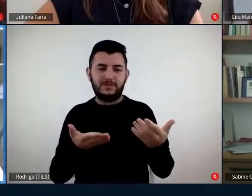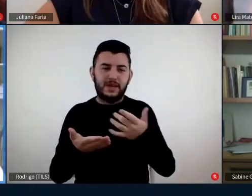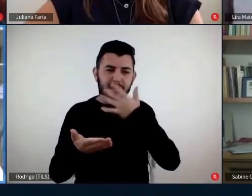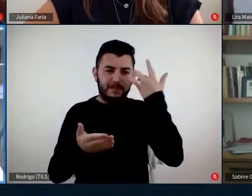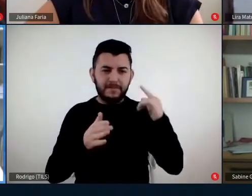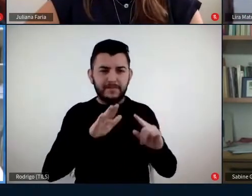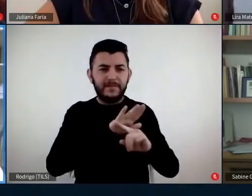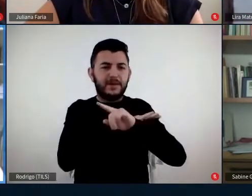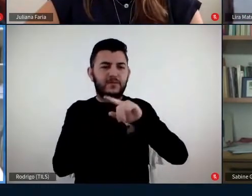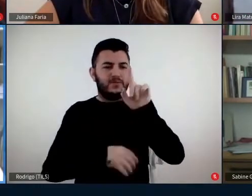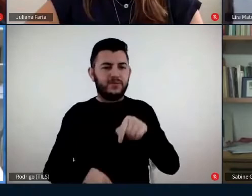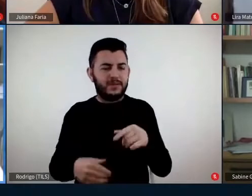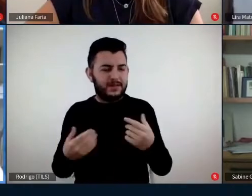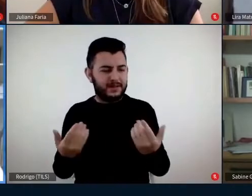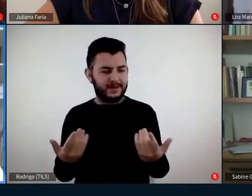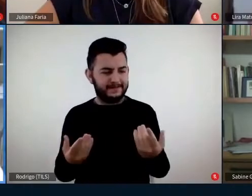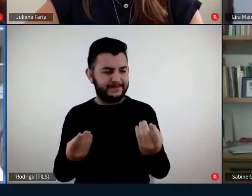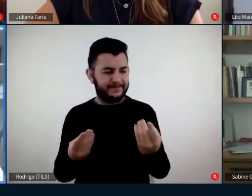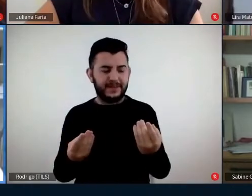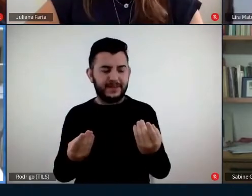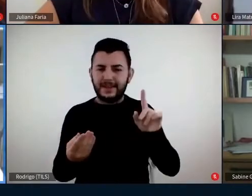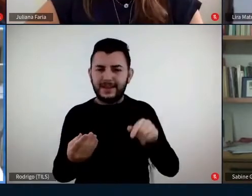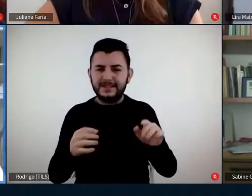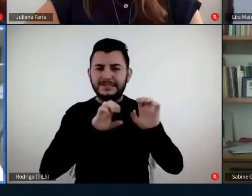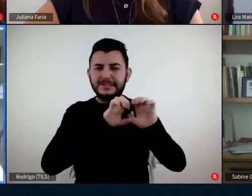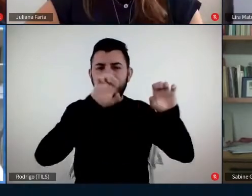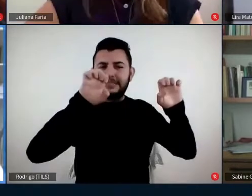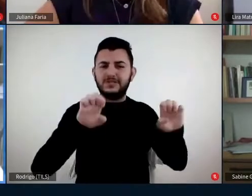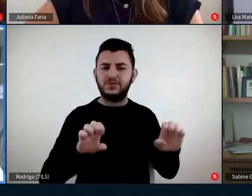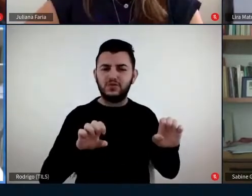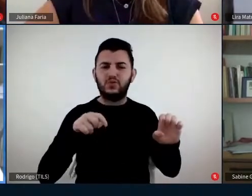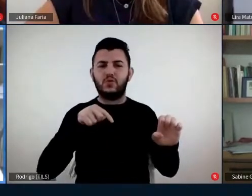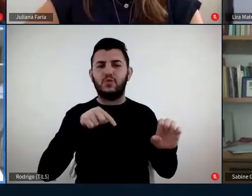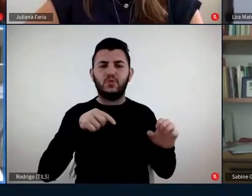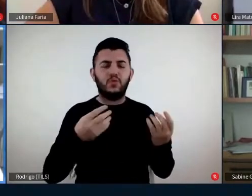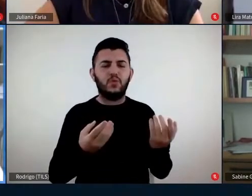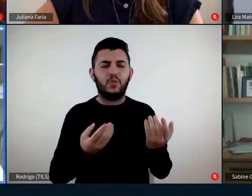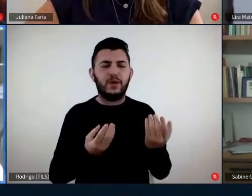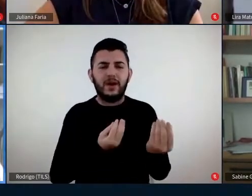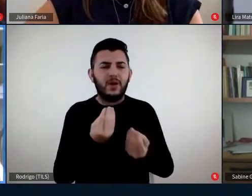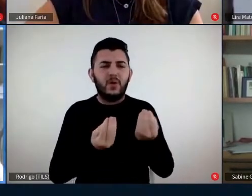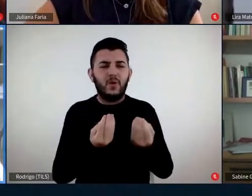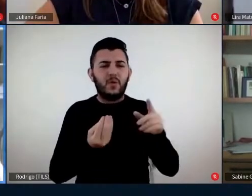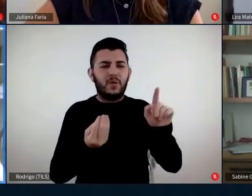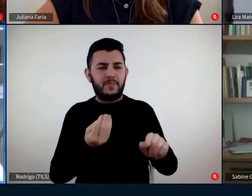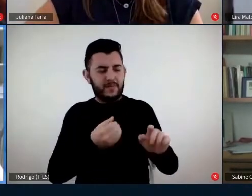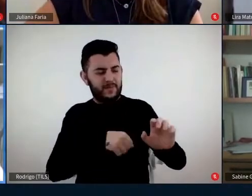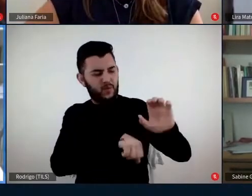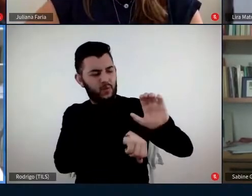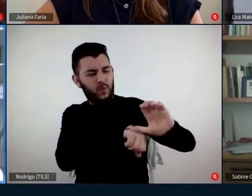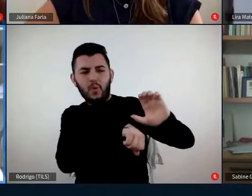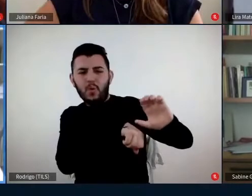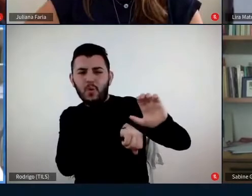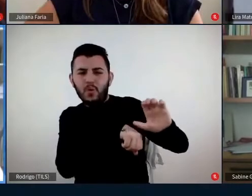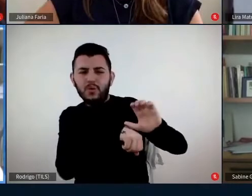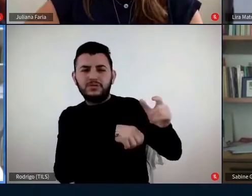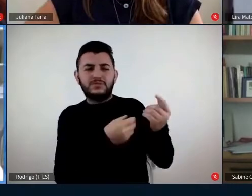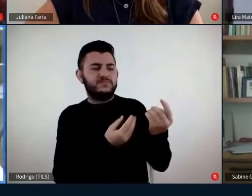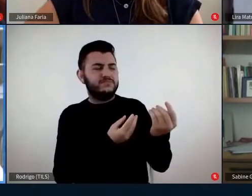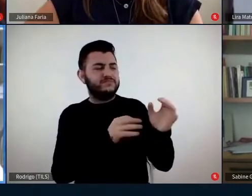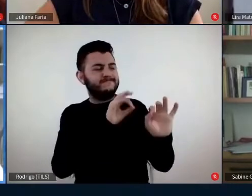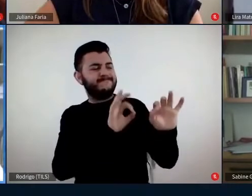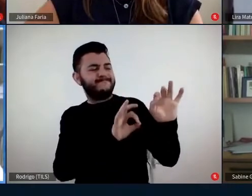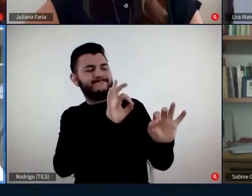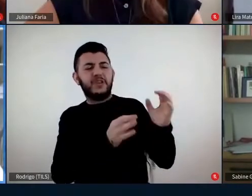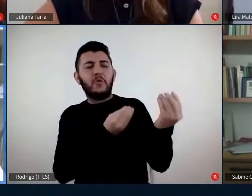Daí, essa pergunta dessa estrutura, né, de qual seria o curso, como seria essa formação, e